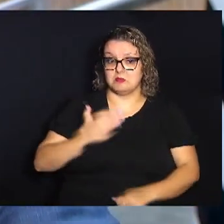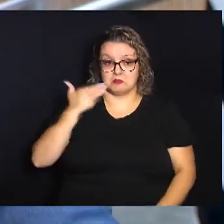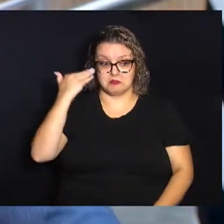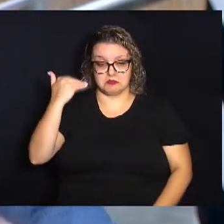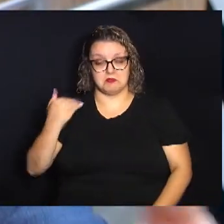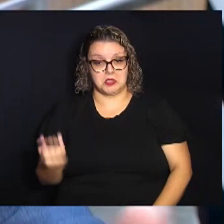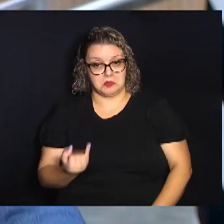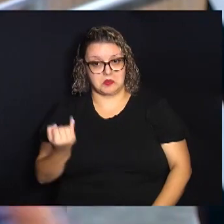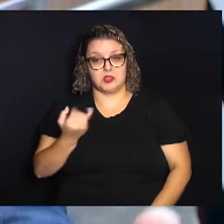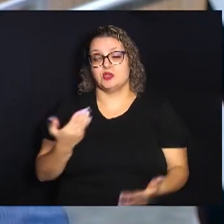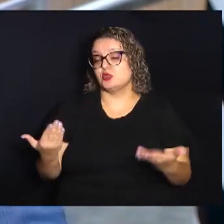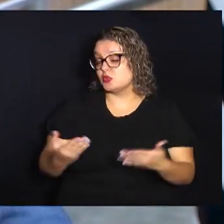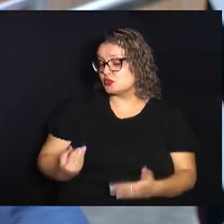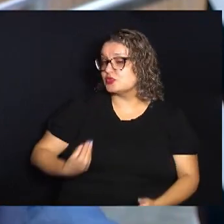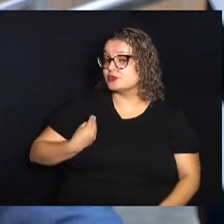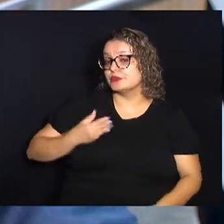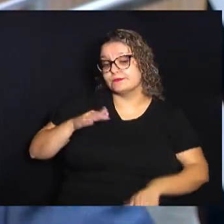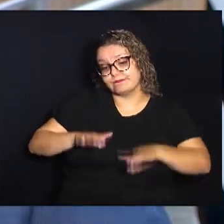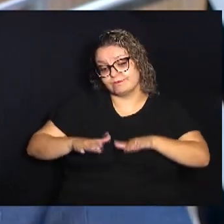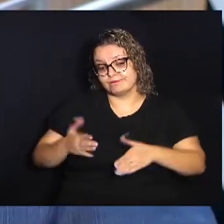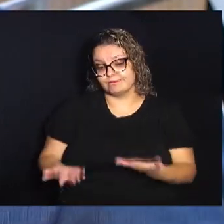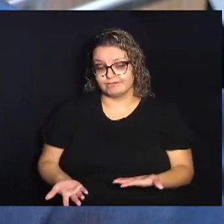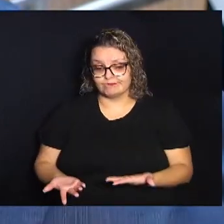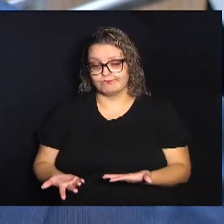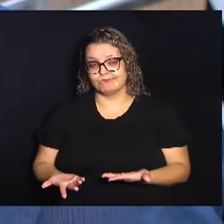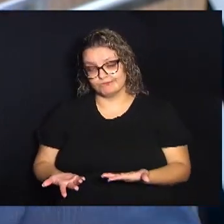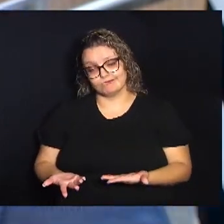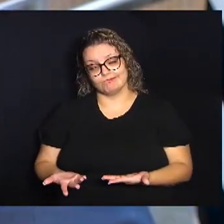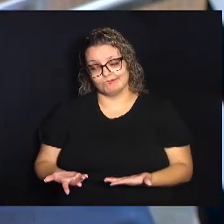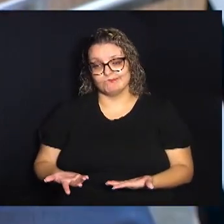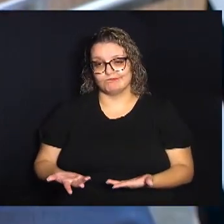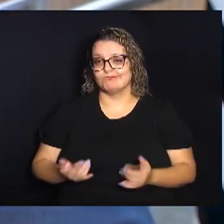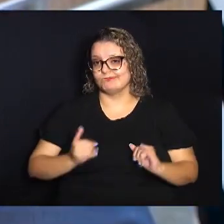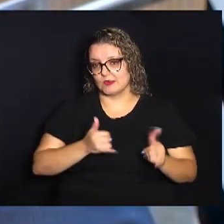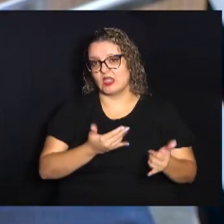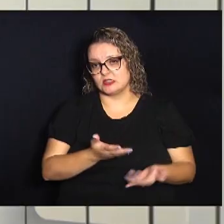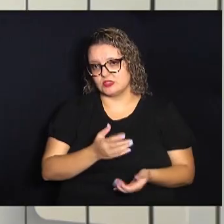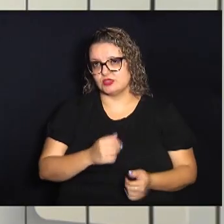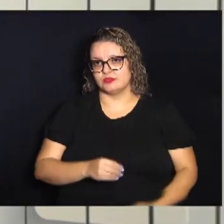ele vive muitos casos aí, acaba ficando na sarjeta.